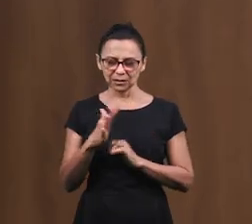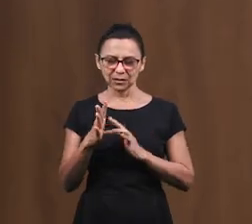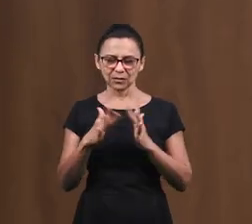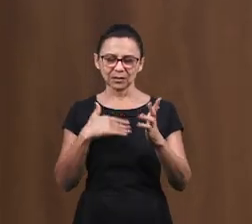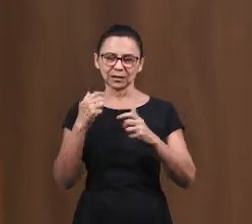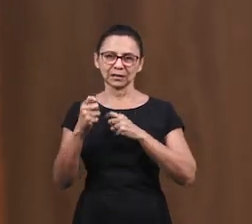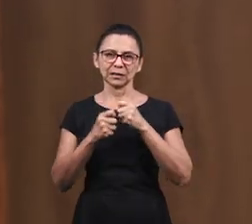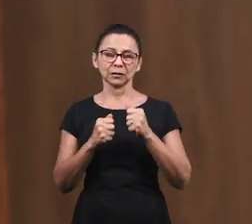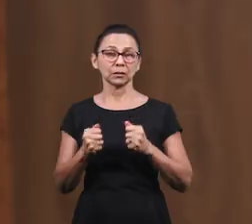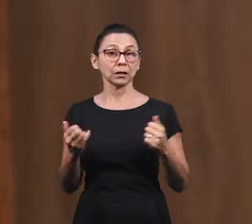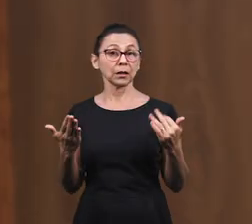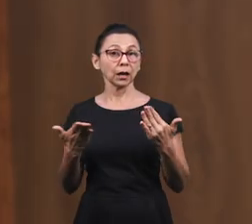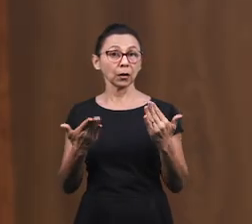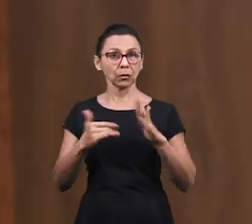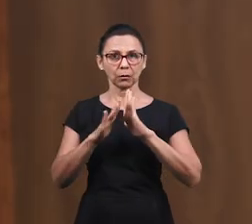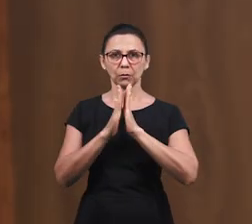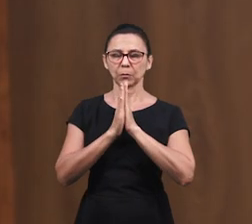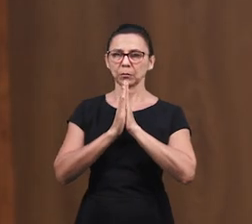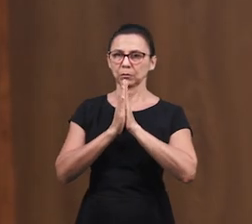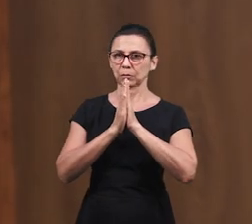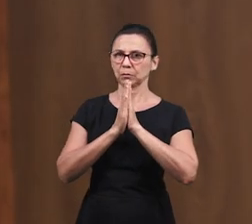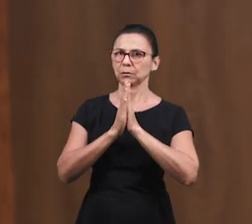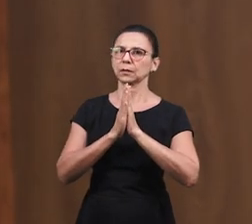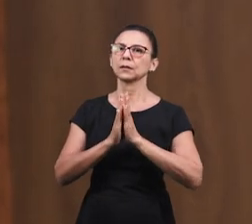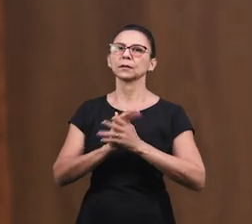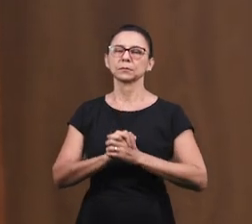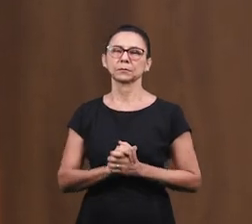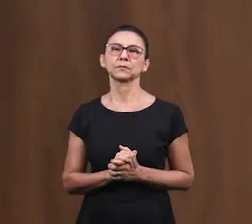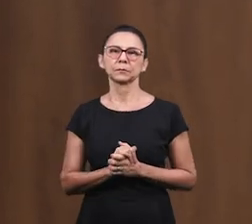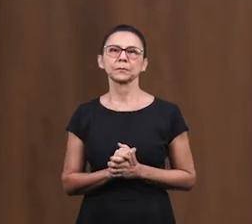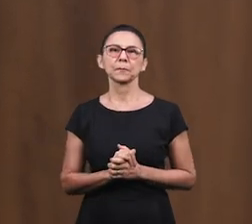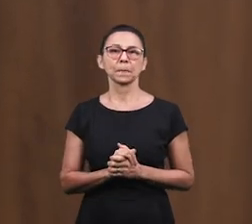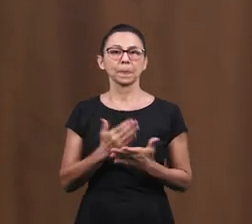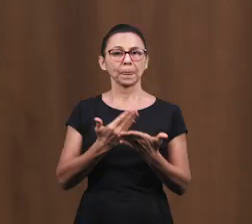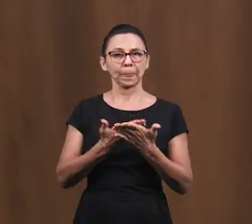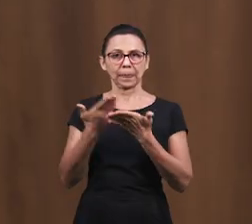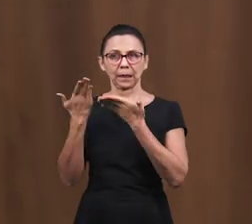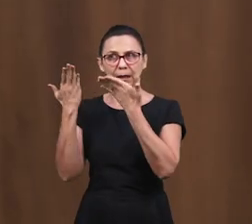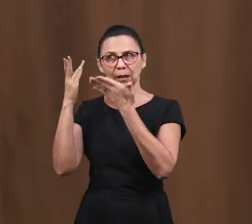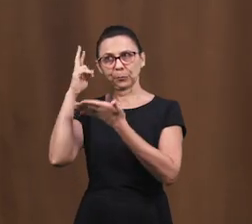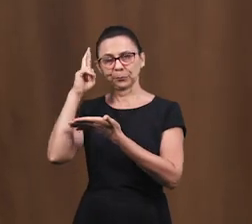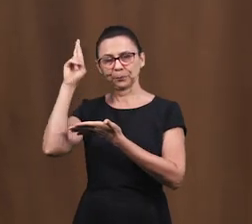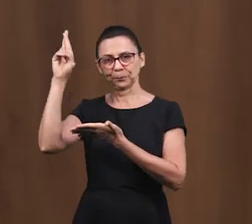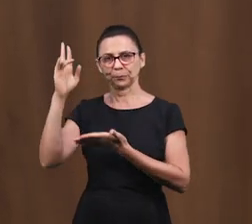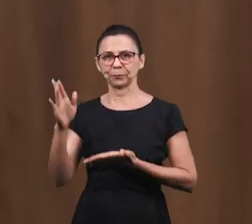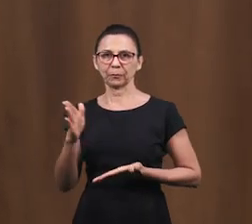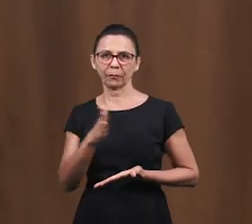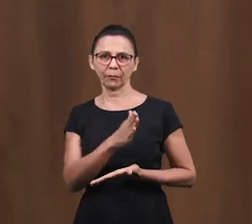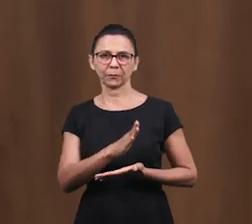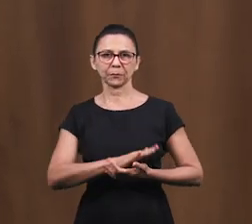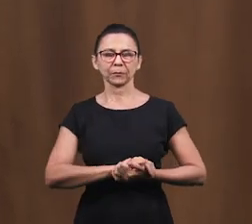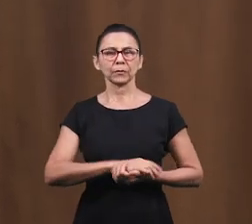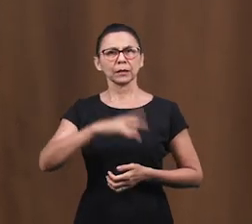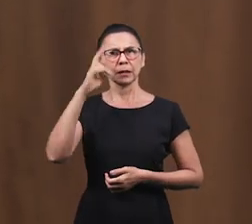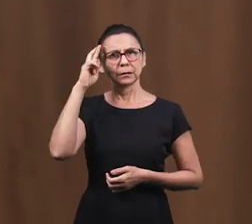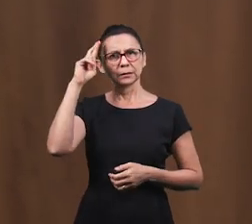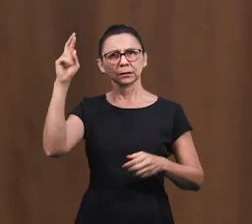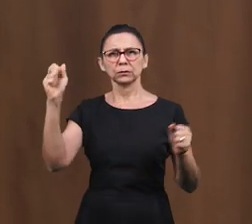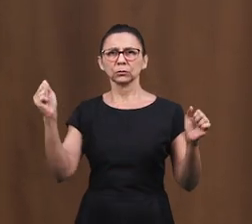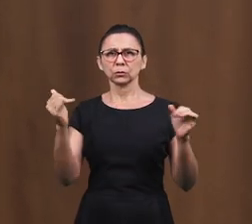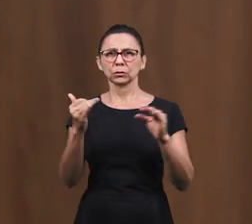Glória a Deus! Agora vamos fazer uma oração entregando o nosso período de aula ao Senhor.